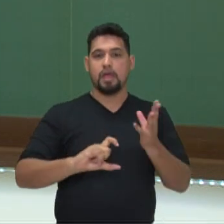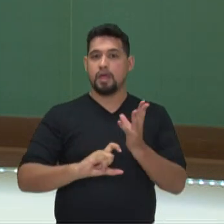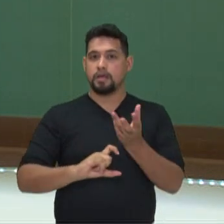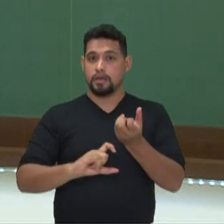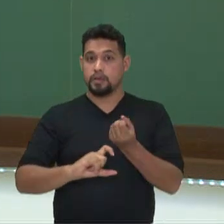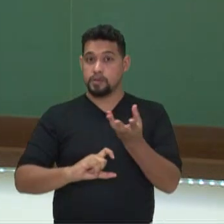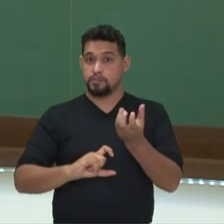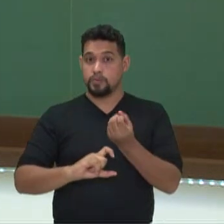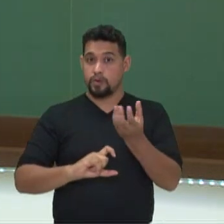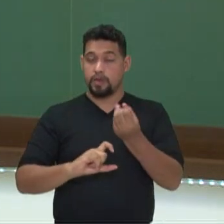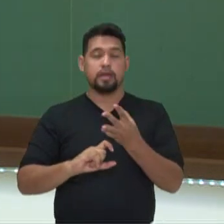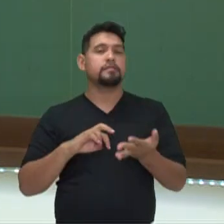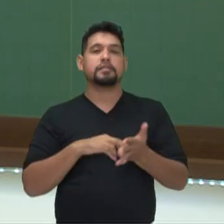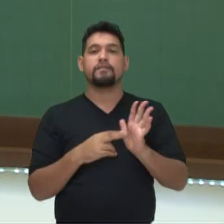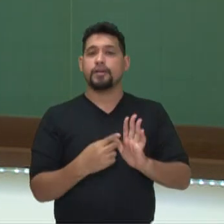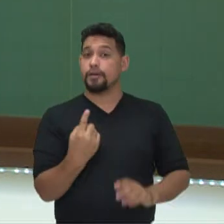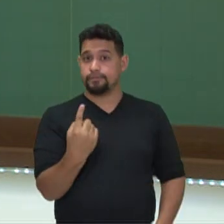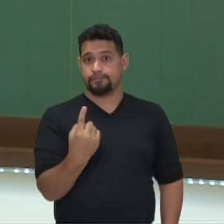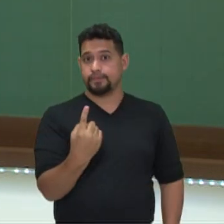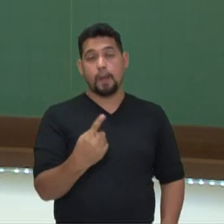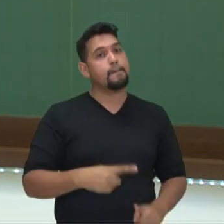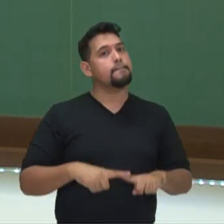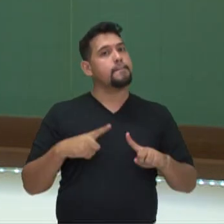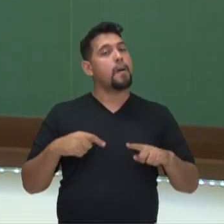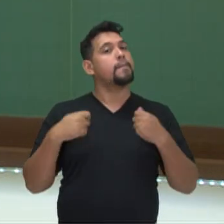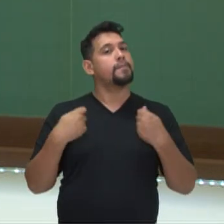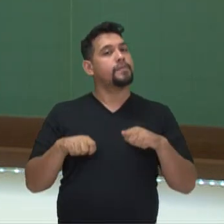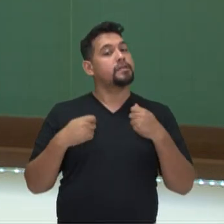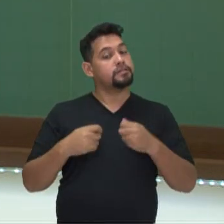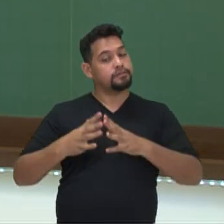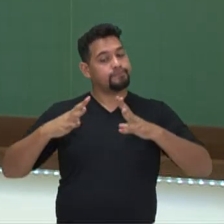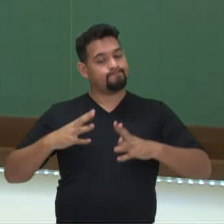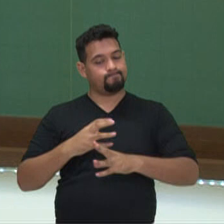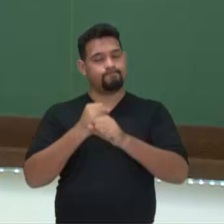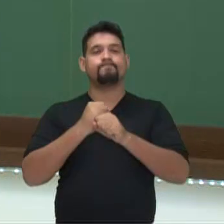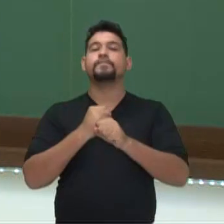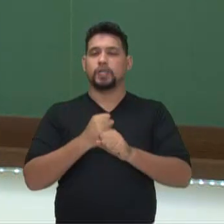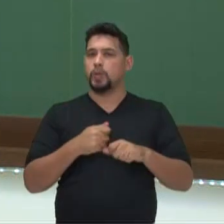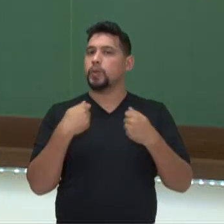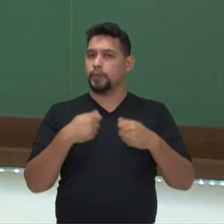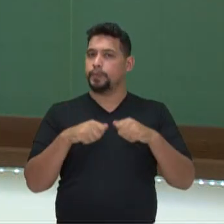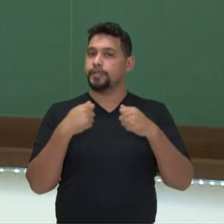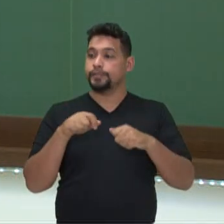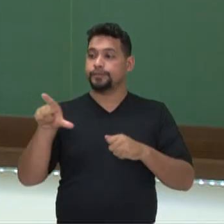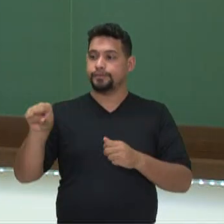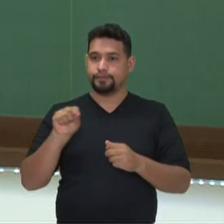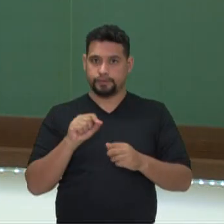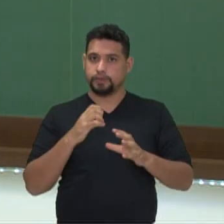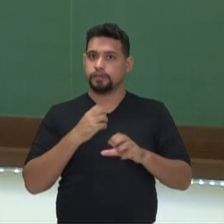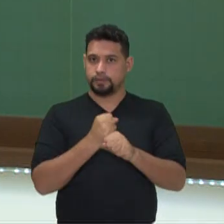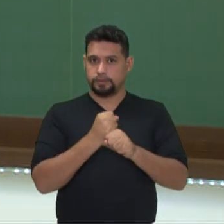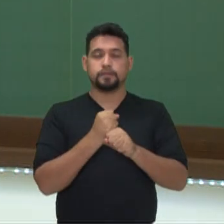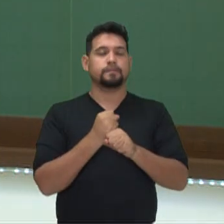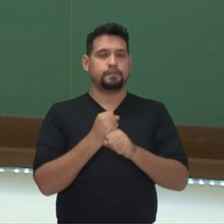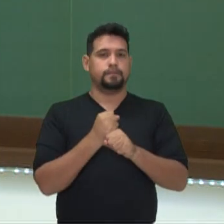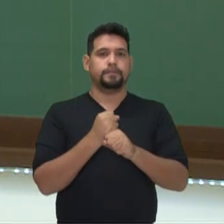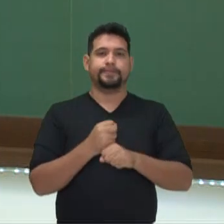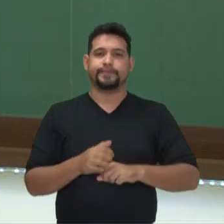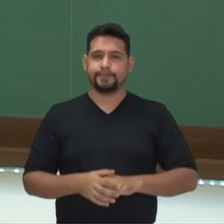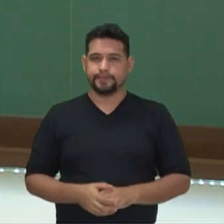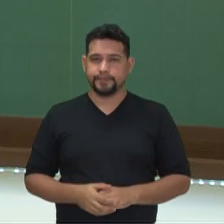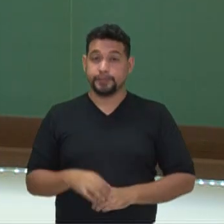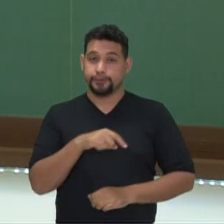expoente vale 1, mas eu devo adicioná-lo na soma, ok? Eu devo incluir ele na soma. Então, eu vou